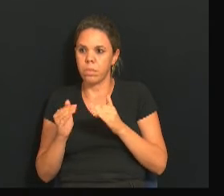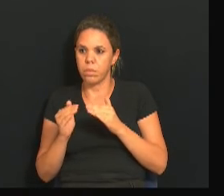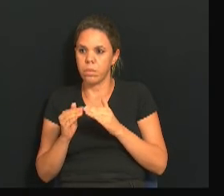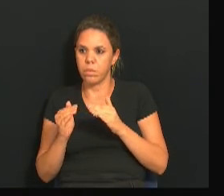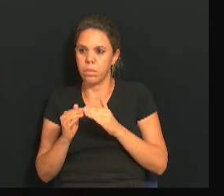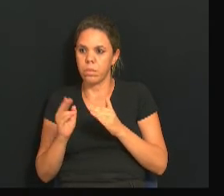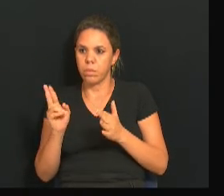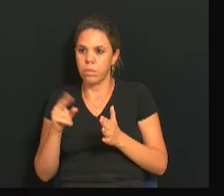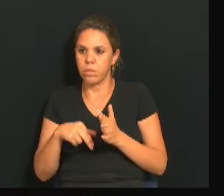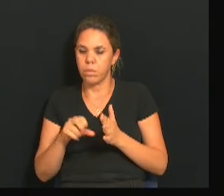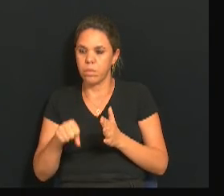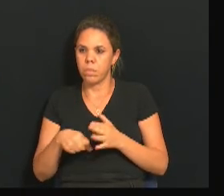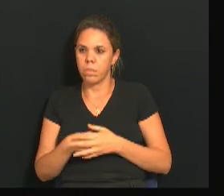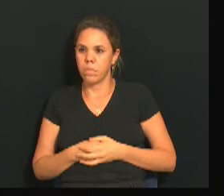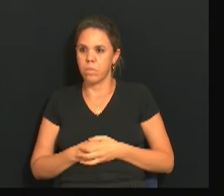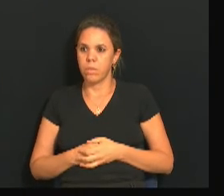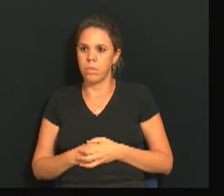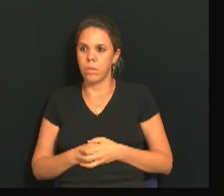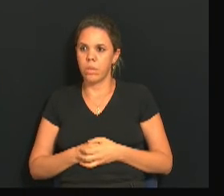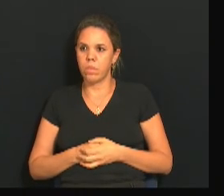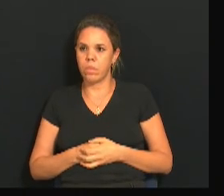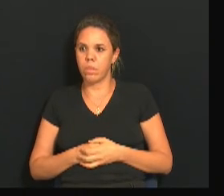sim.